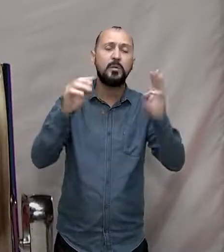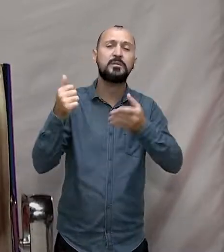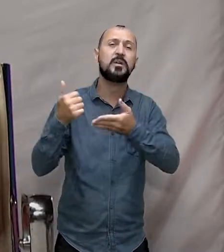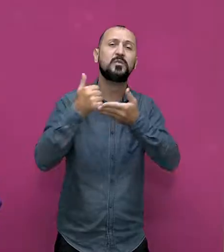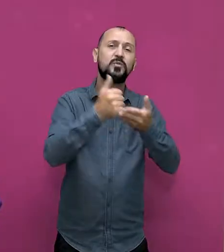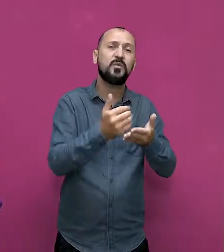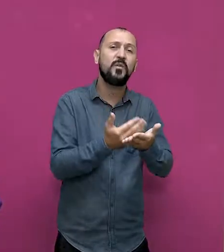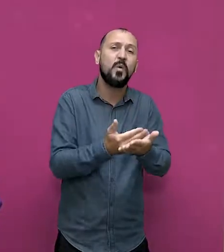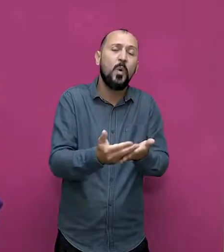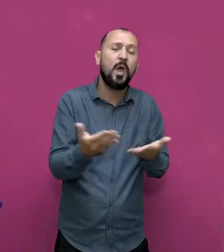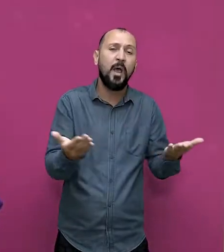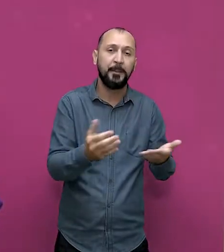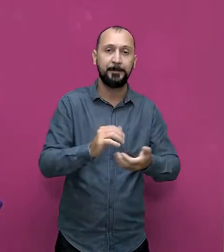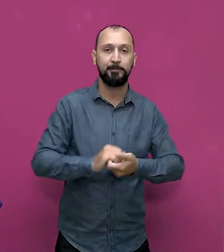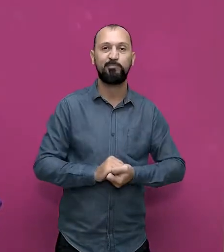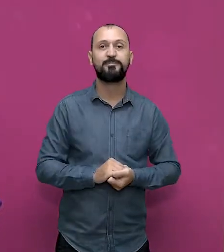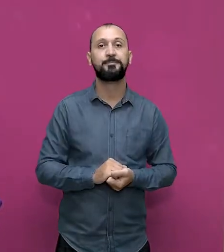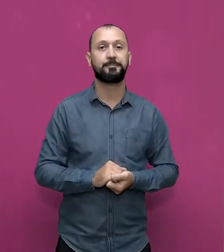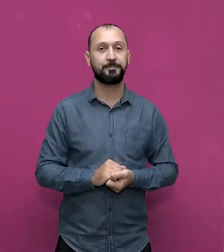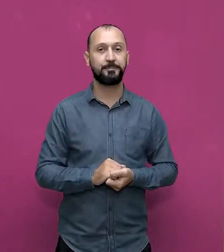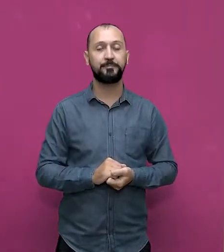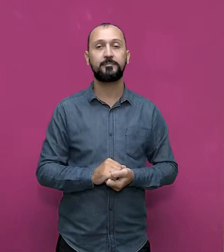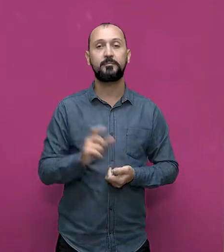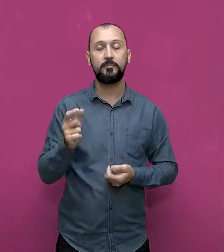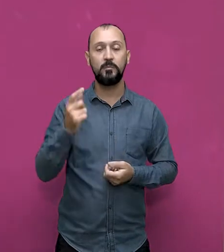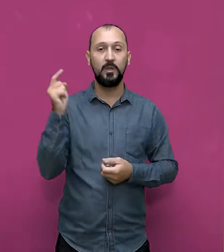essa ajuda, o que pode ser feito a partir disso?